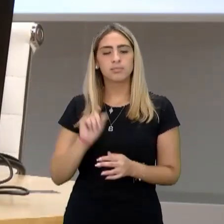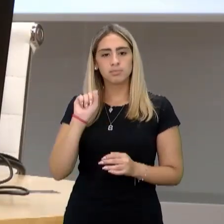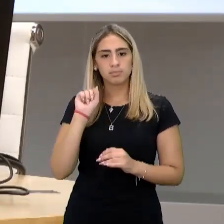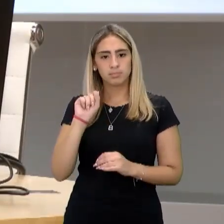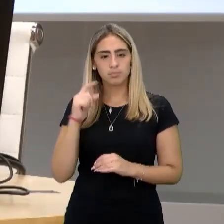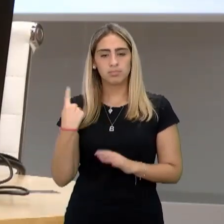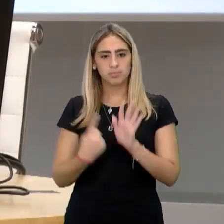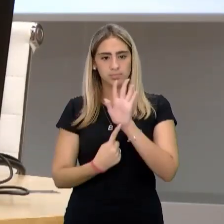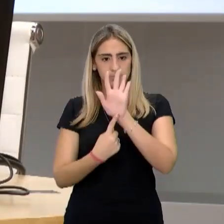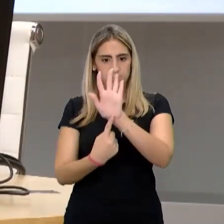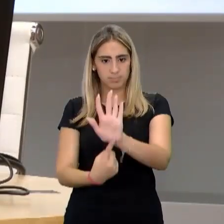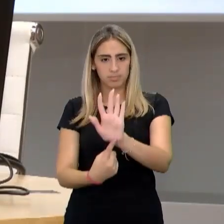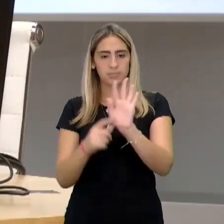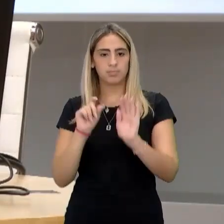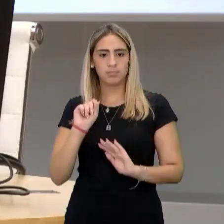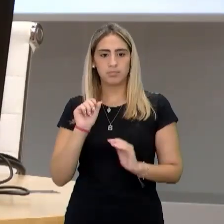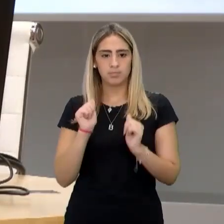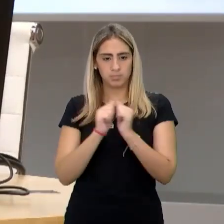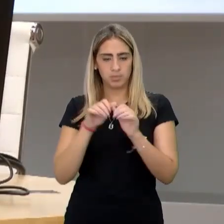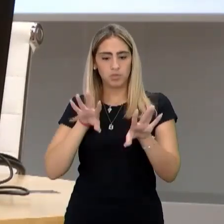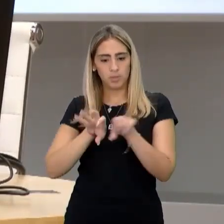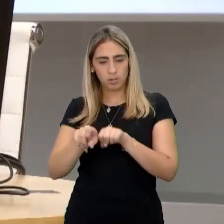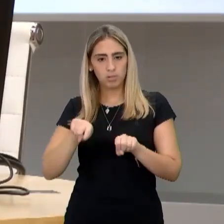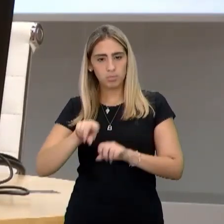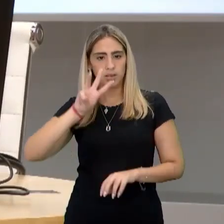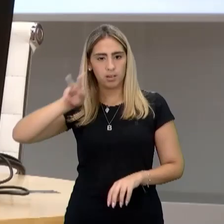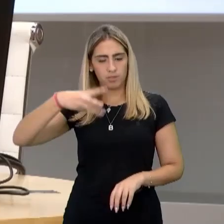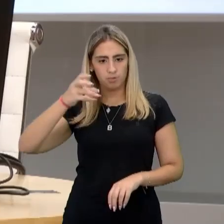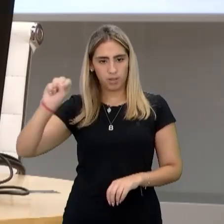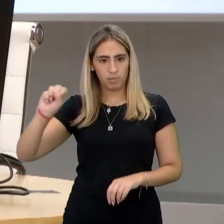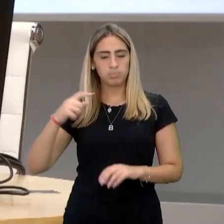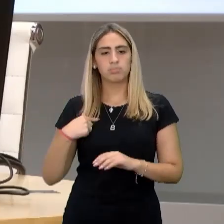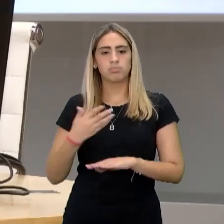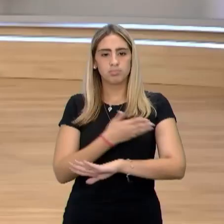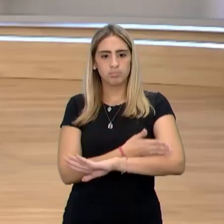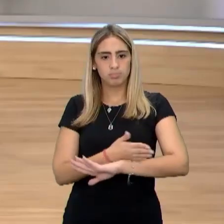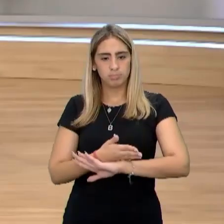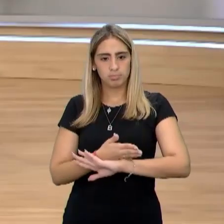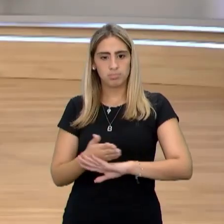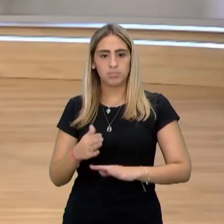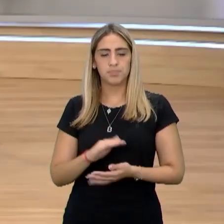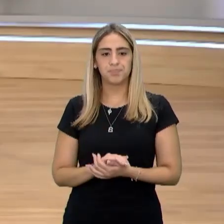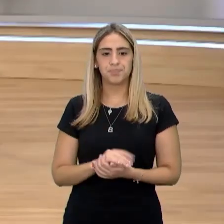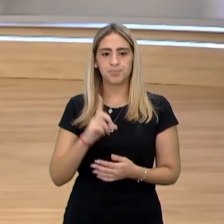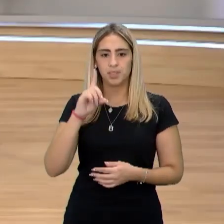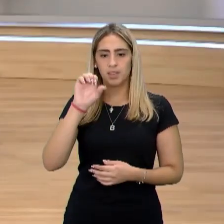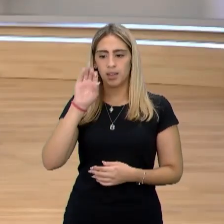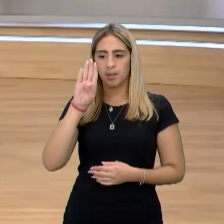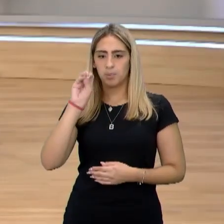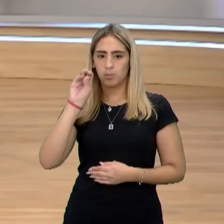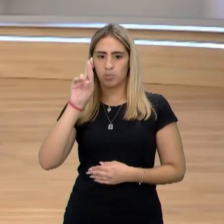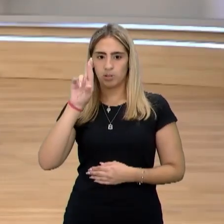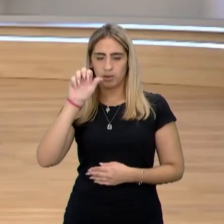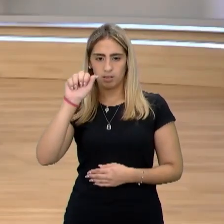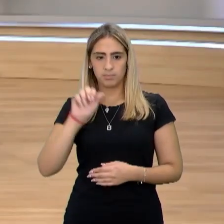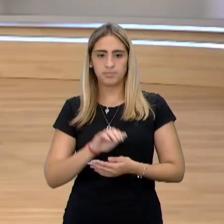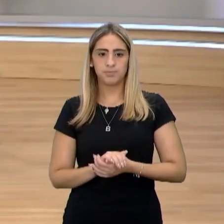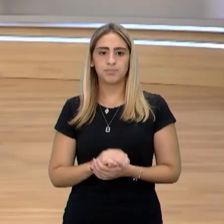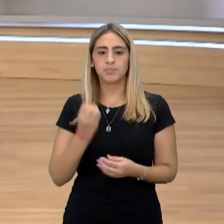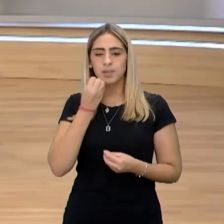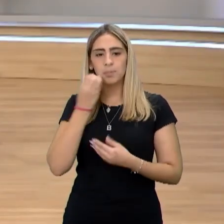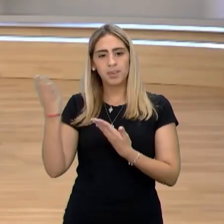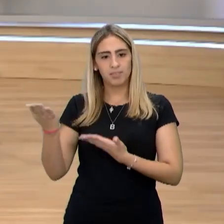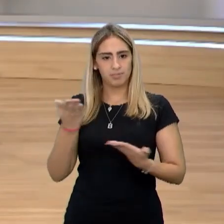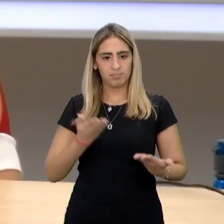hoje aqui comigo é a formadora também daqui da EFAP dos anos iniciais, Débora Spirandelli. Débora, seja muito bem-vinda. Obrigada,